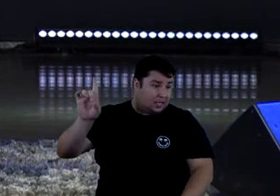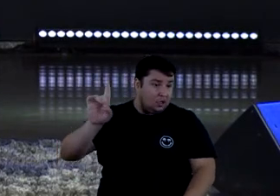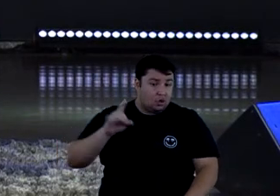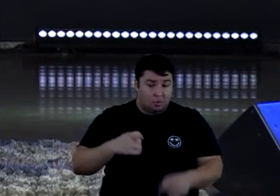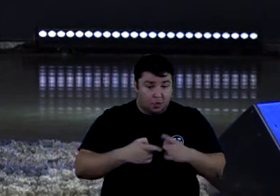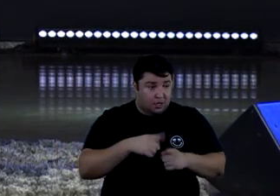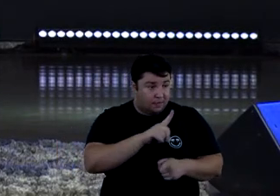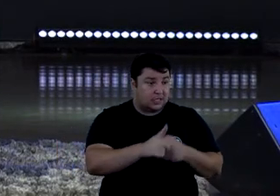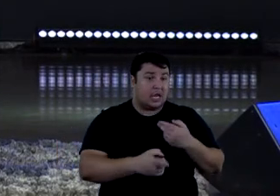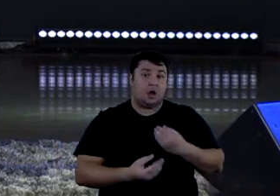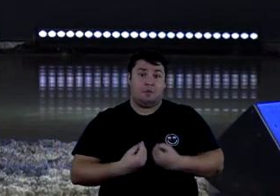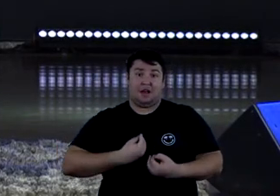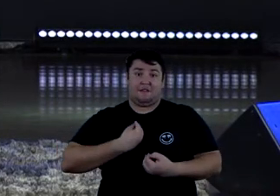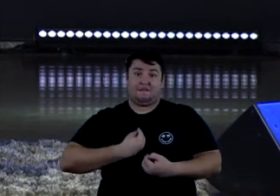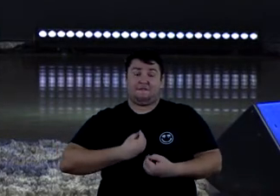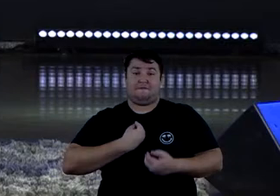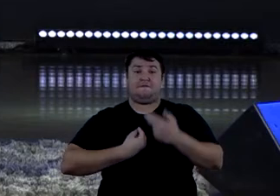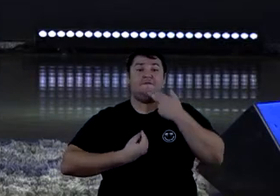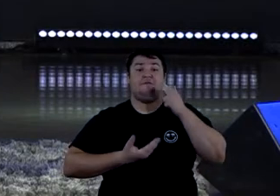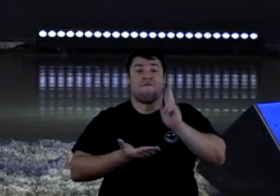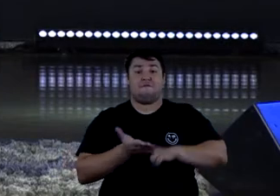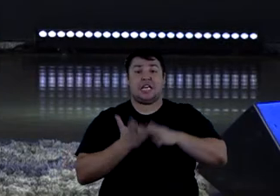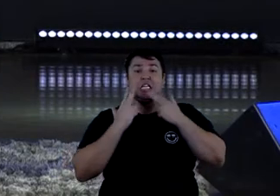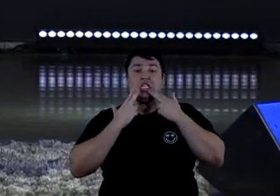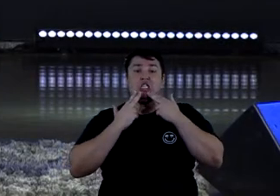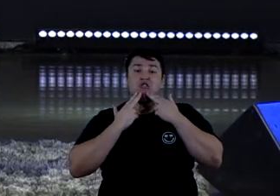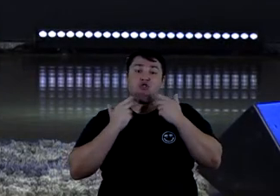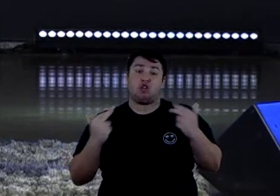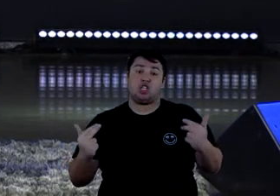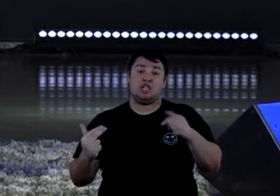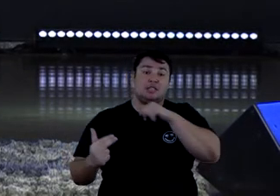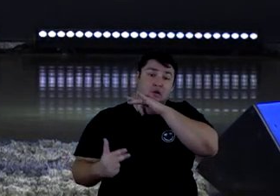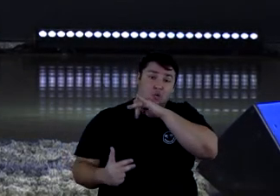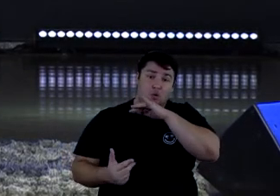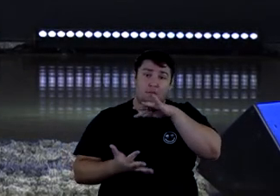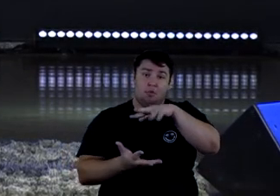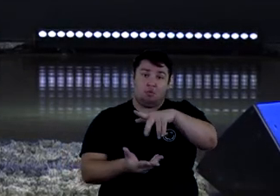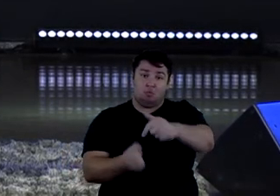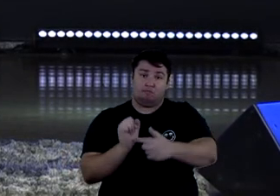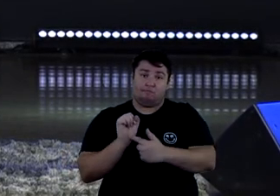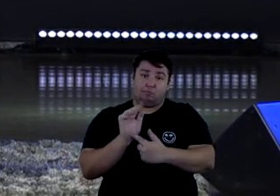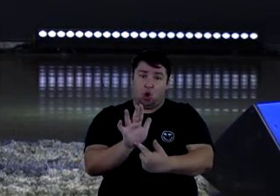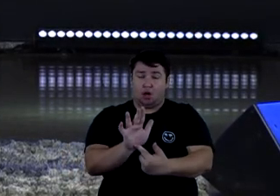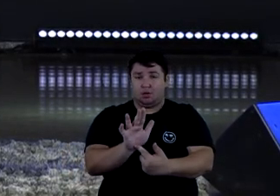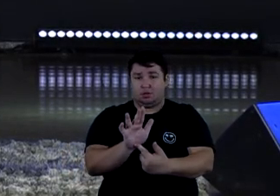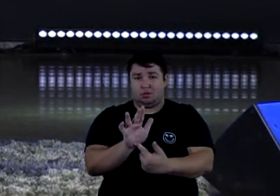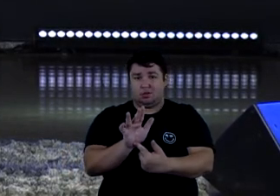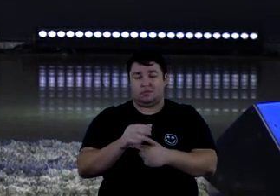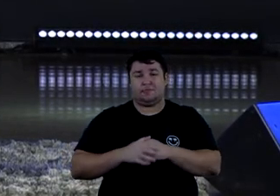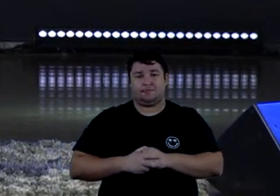uma carta viva de más notícias para o mundo. Estão entendendo?